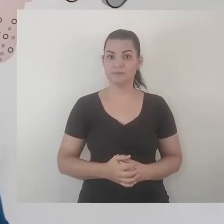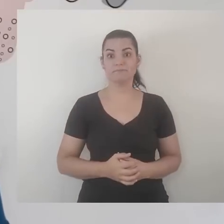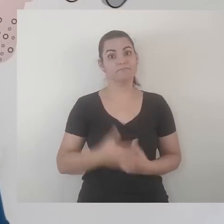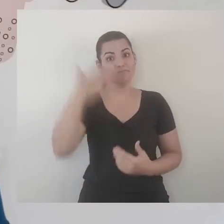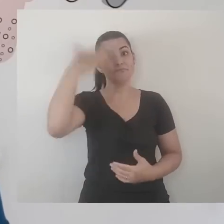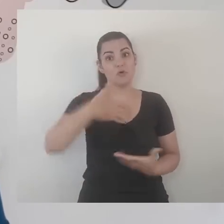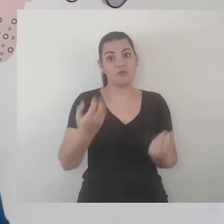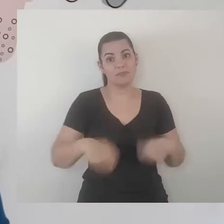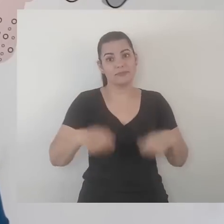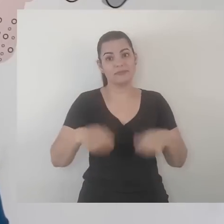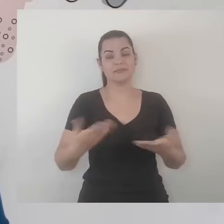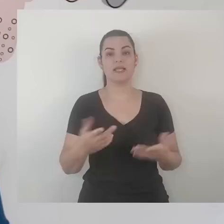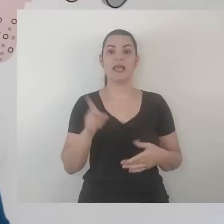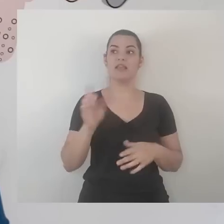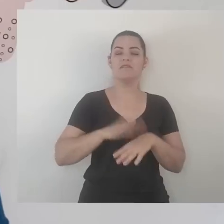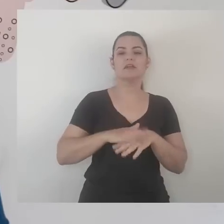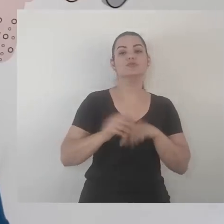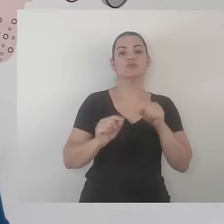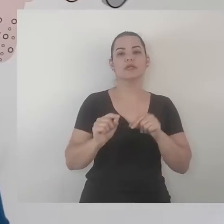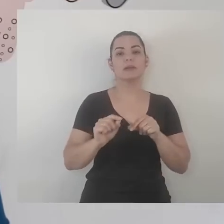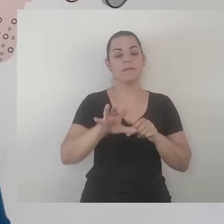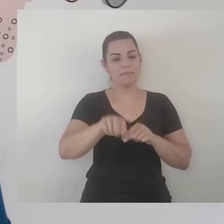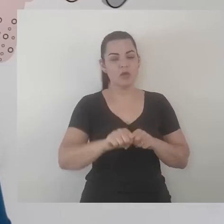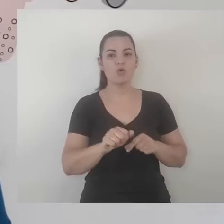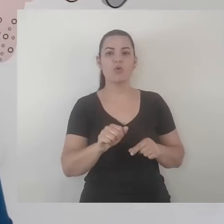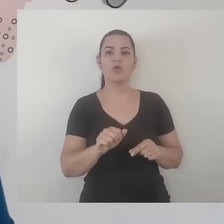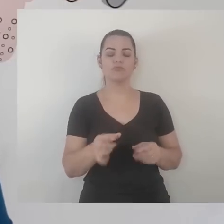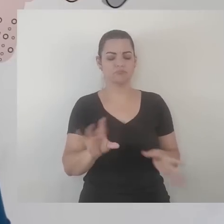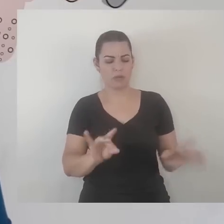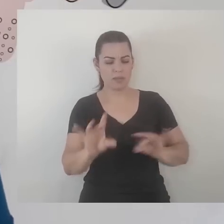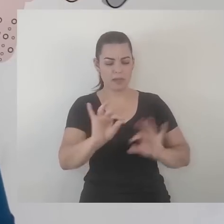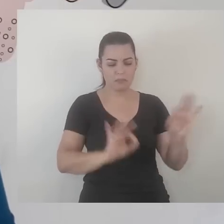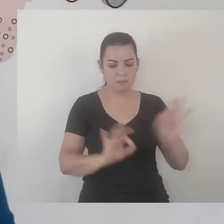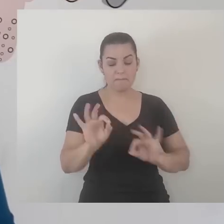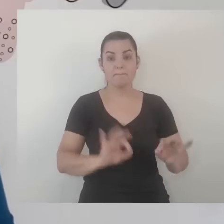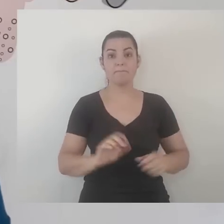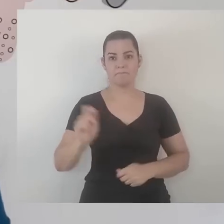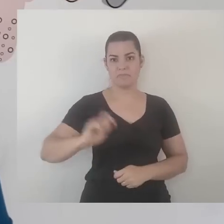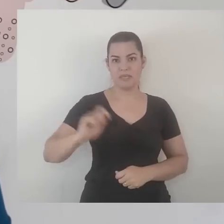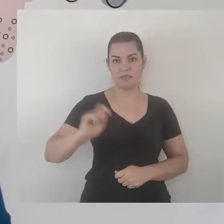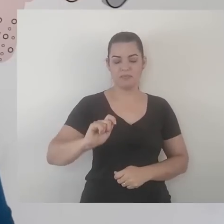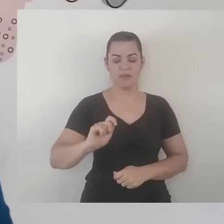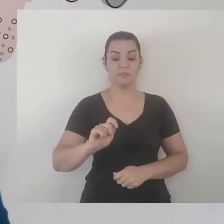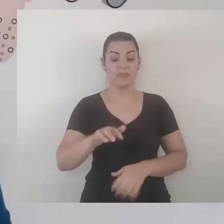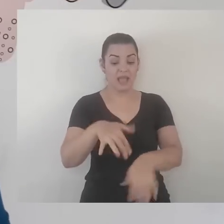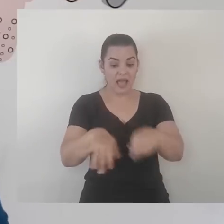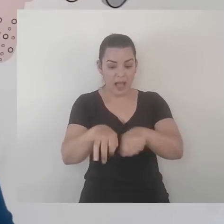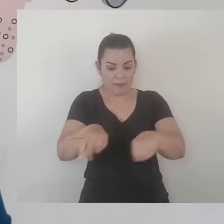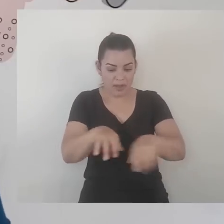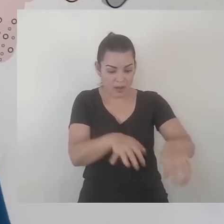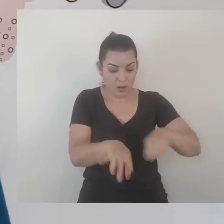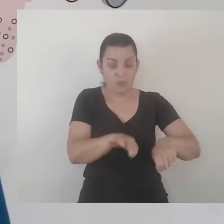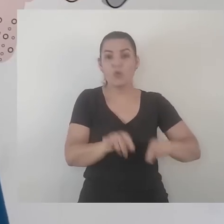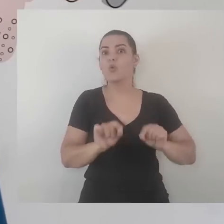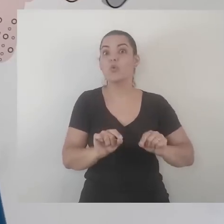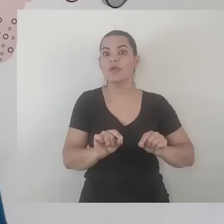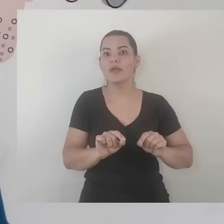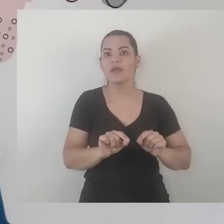fez? Pegou uma pipa, amarrou nessa pipa, prendeu bem nela